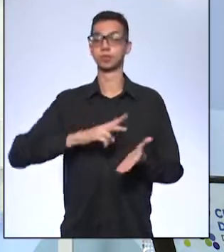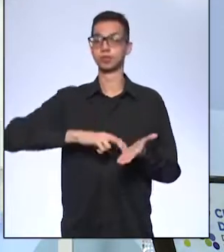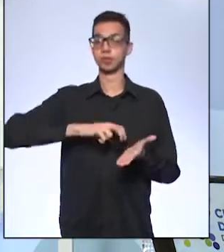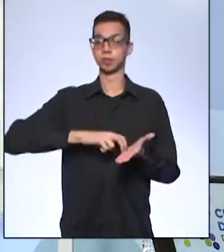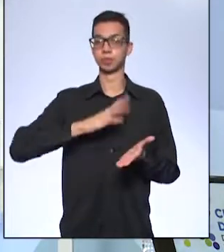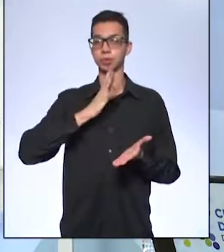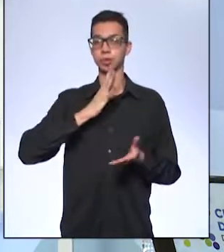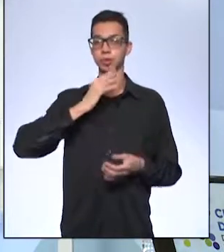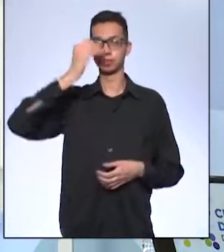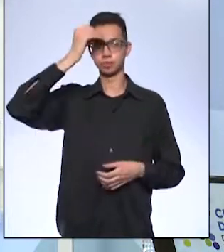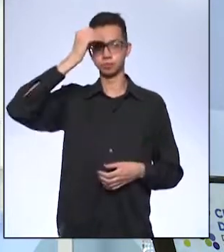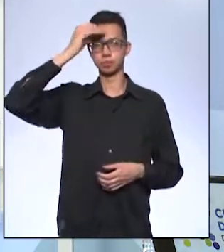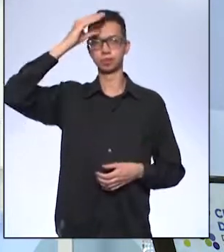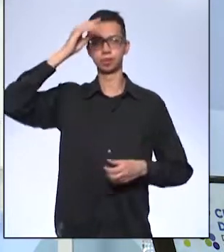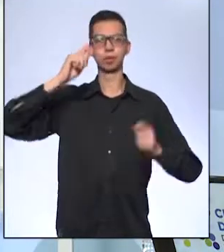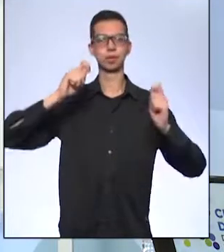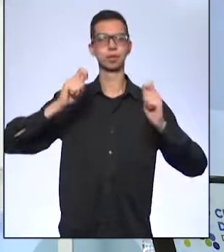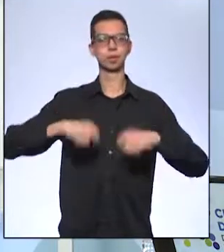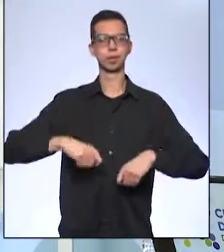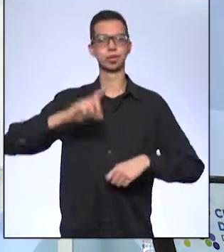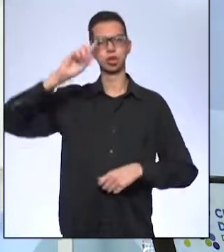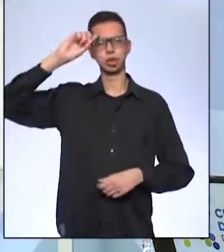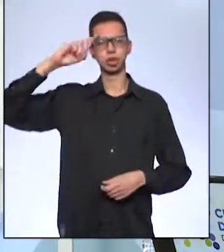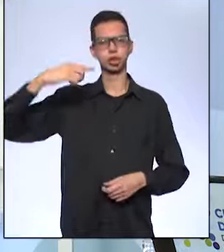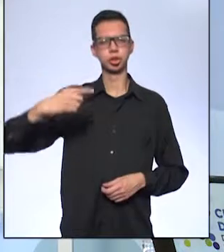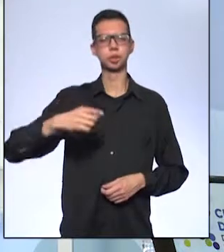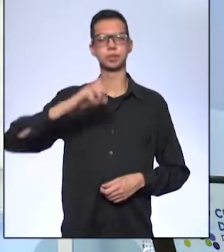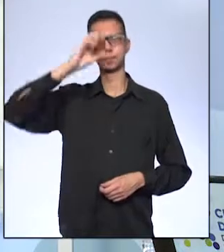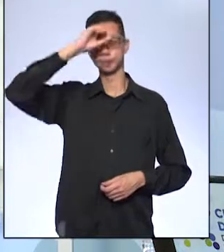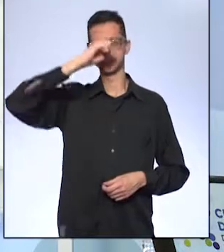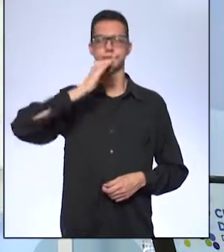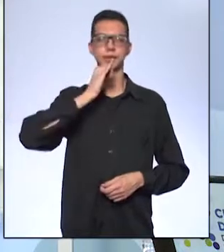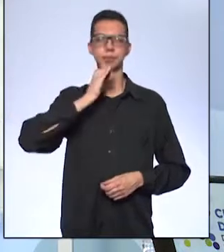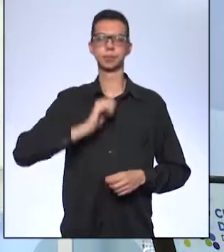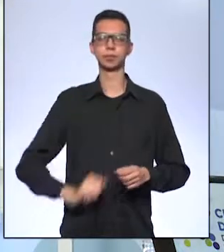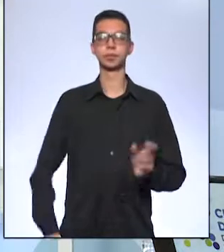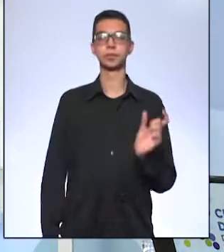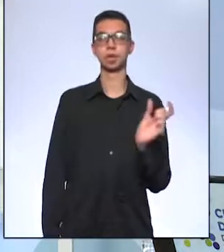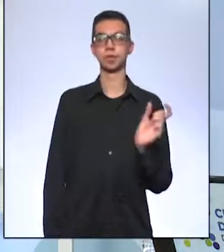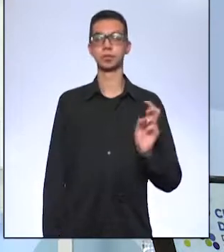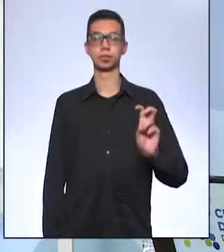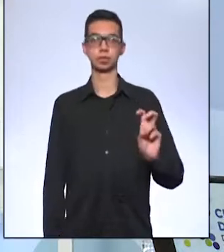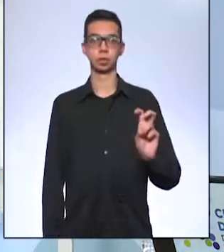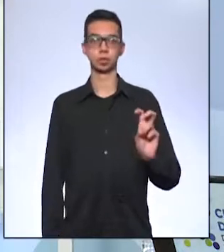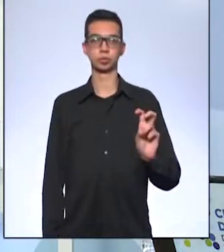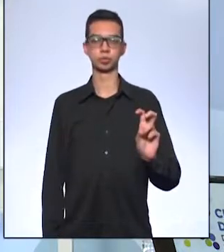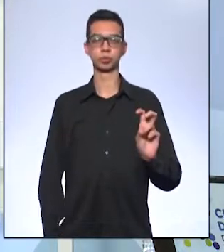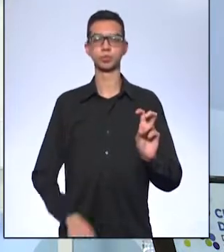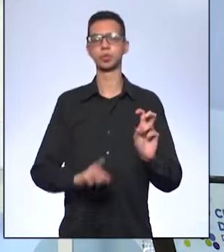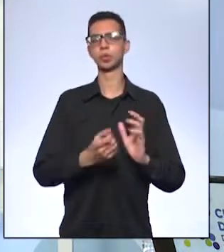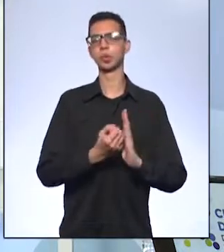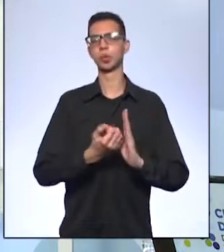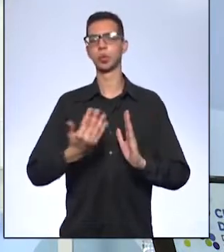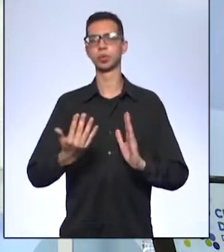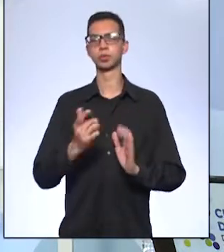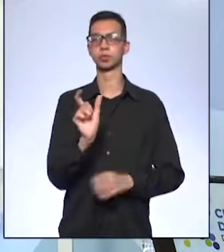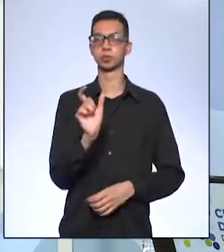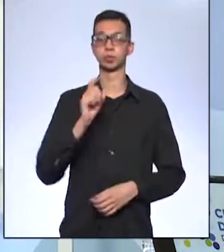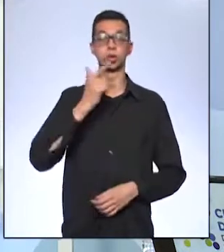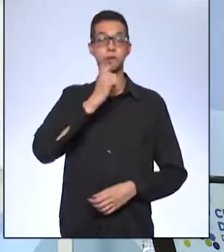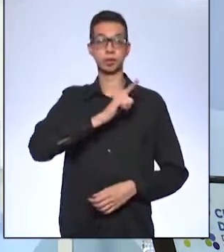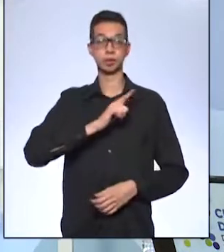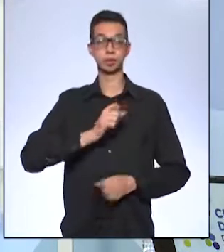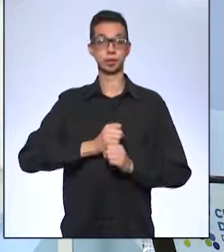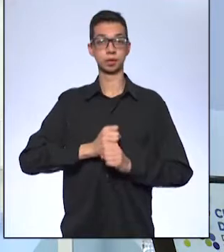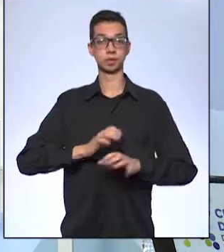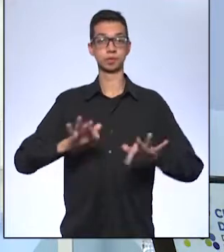gente é construído também. Se a cada dia você aprender 5 palavras, né? Quantas palavras você consegue aprender no final do